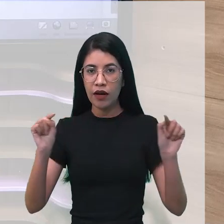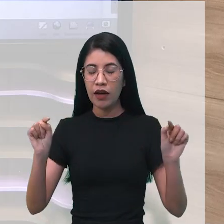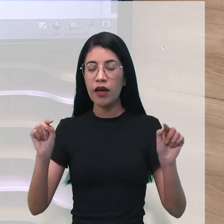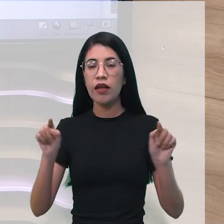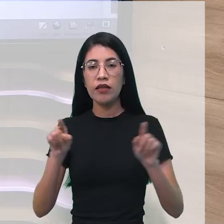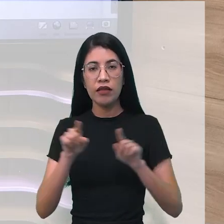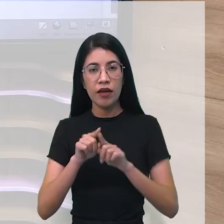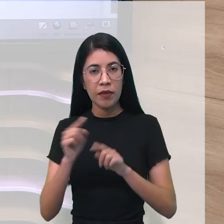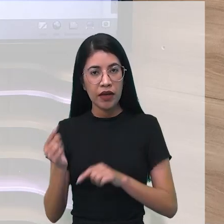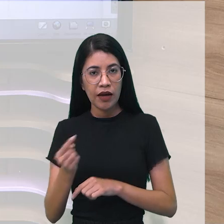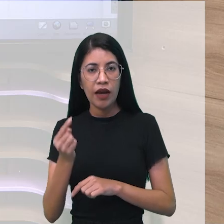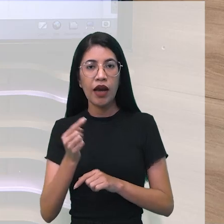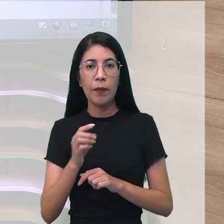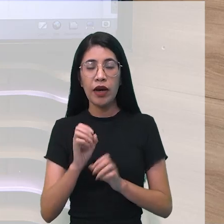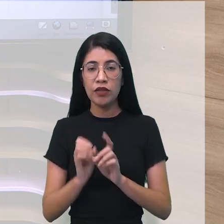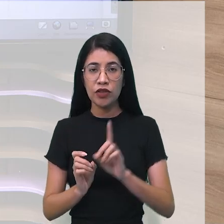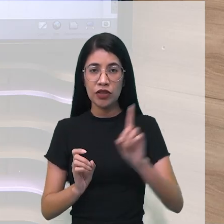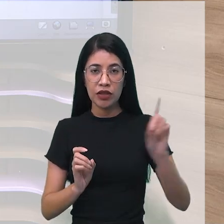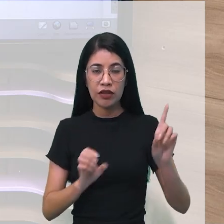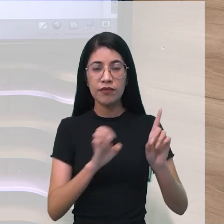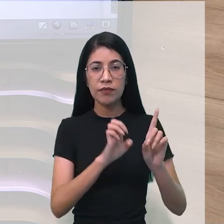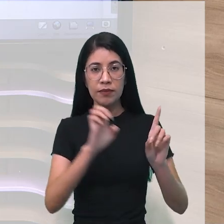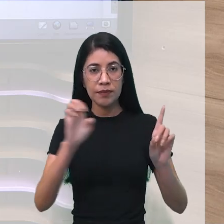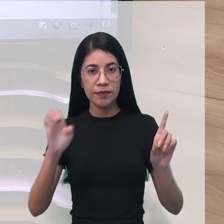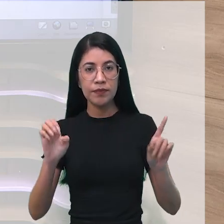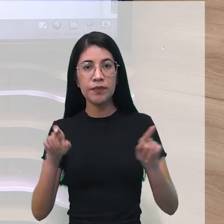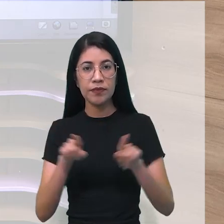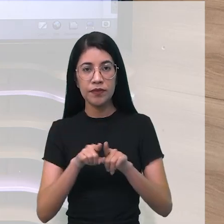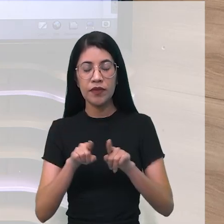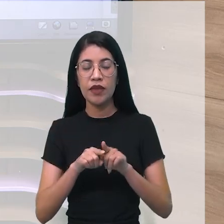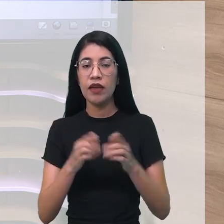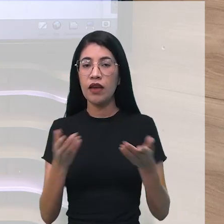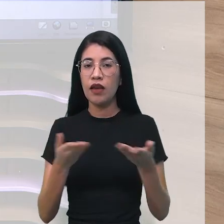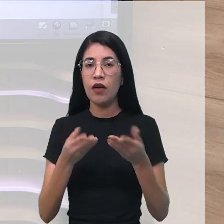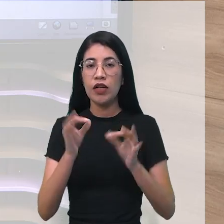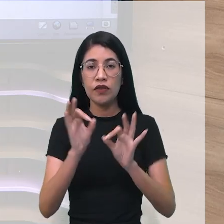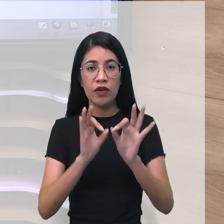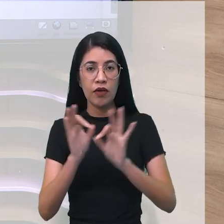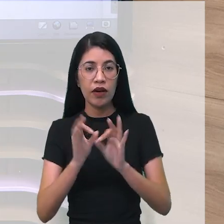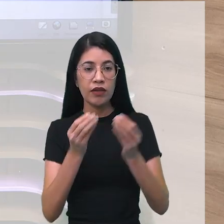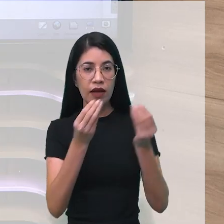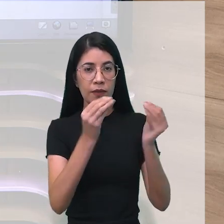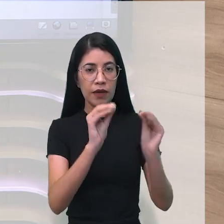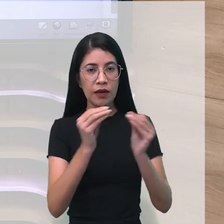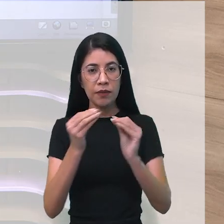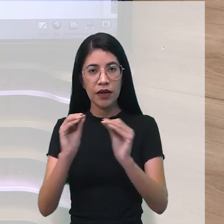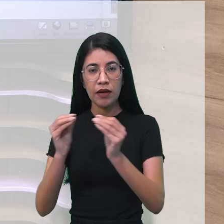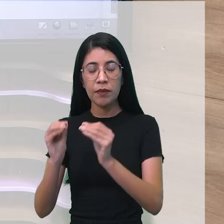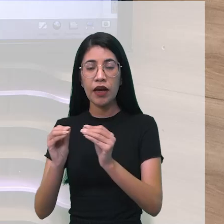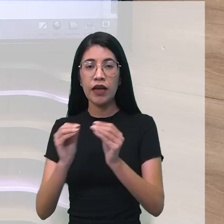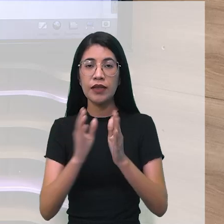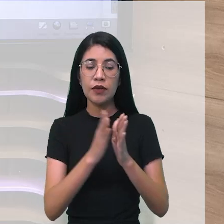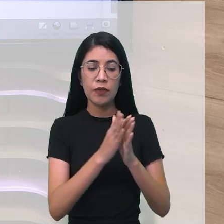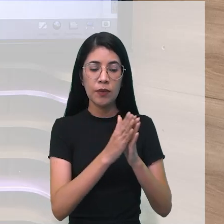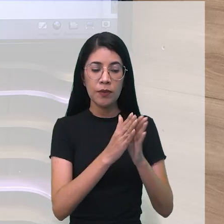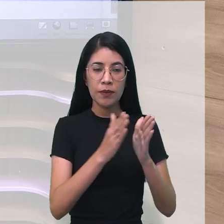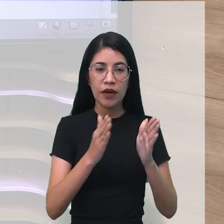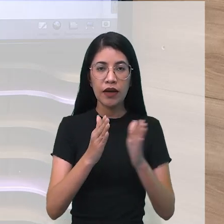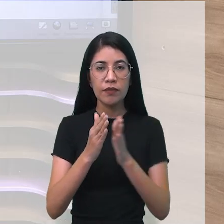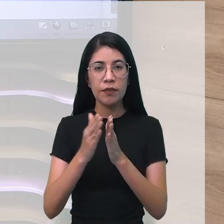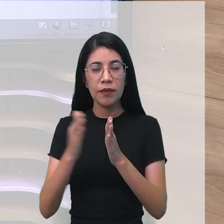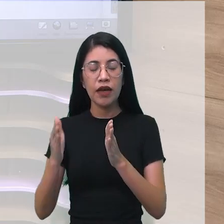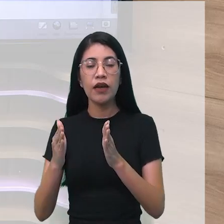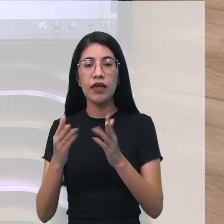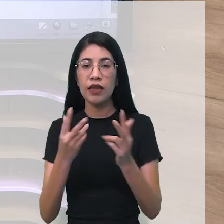infinita tanto para a direita quanto para a esquerda, tá certo? E nós vamos então colocar ali nessa reta espaçamentos